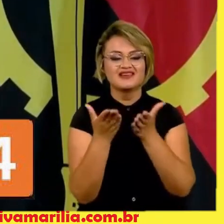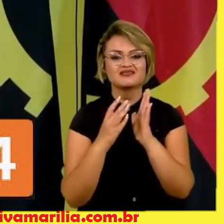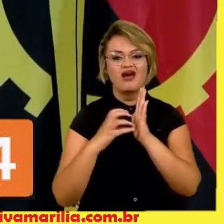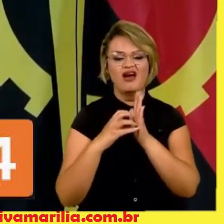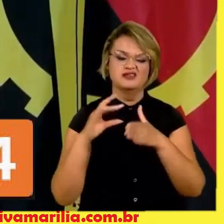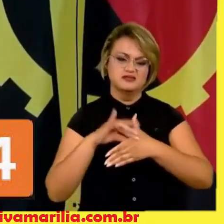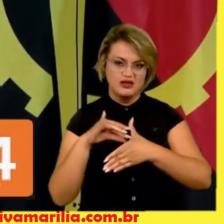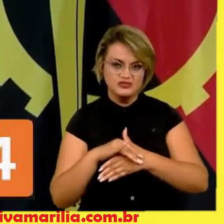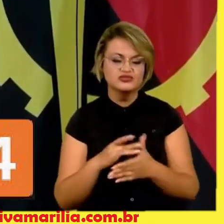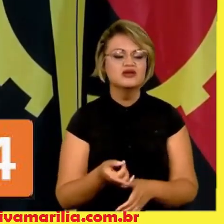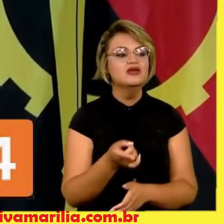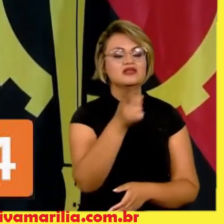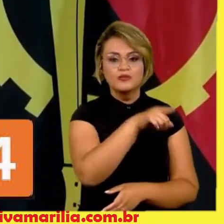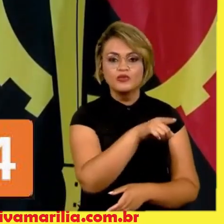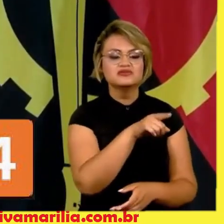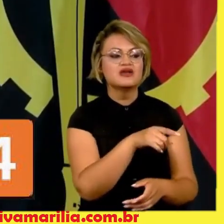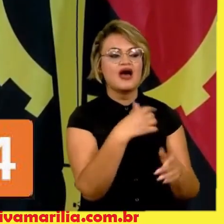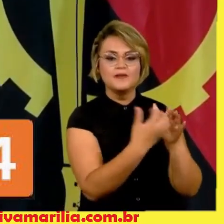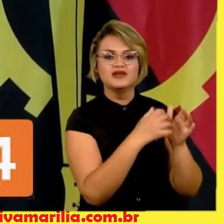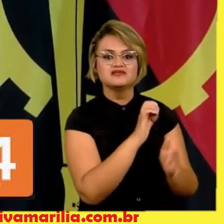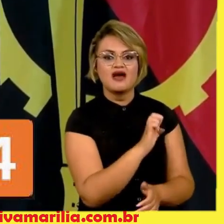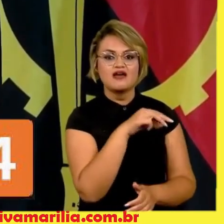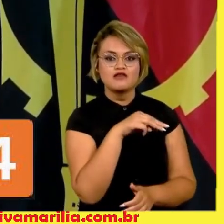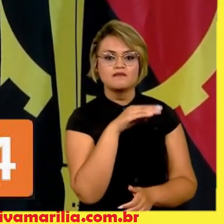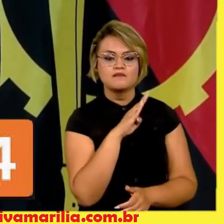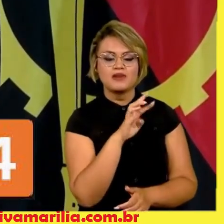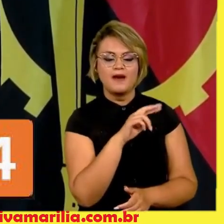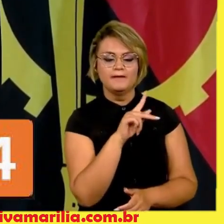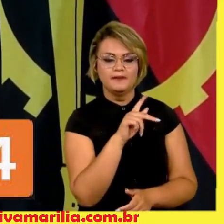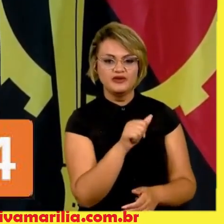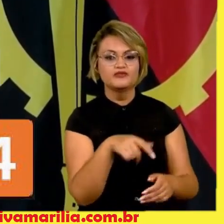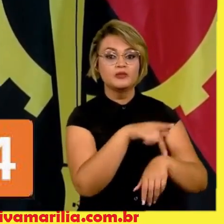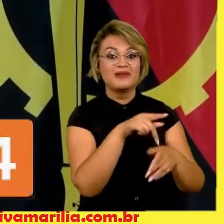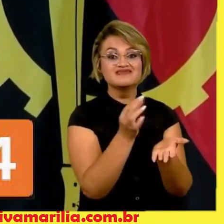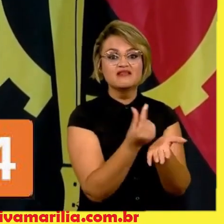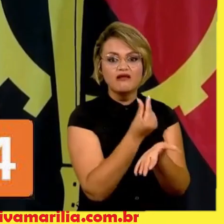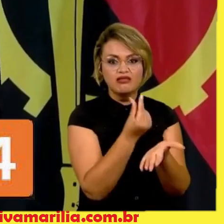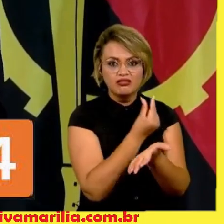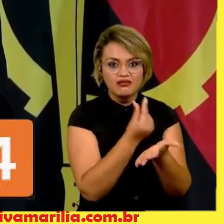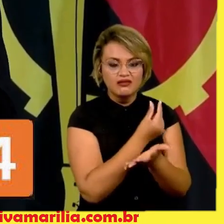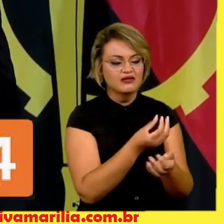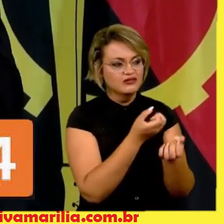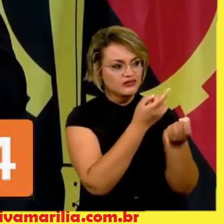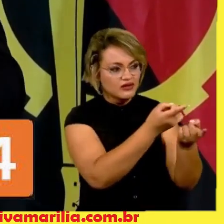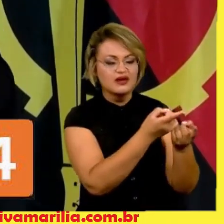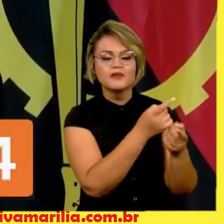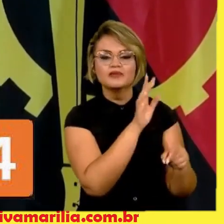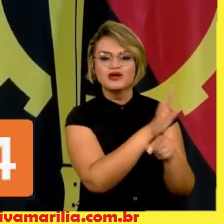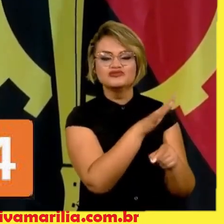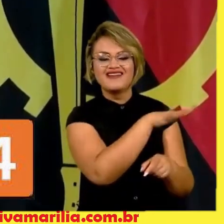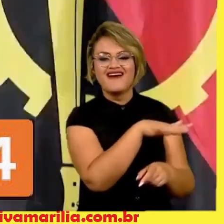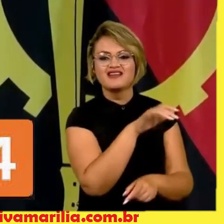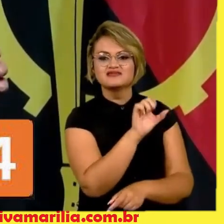Europa. Foi por isso que a gente levou a Embrapa para a Gana, na perspectiva de que a gente pudesse dar à savana